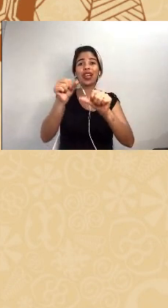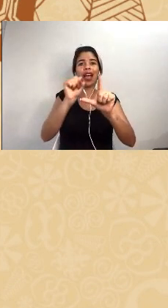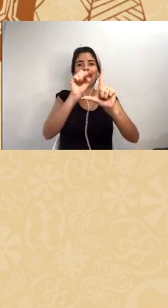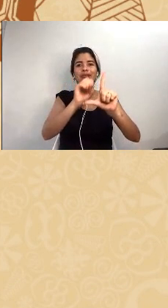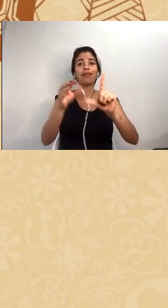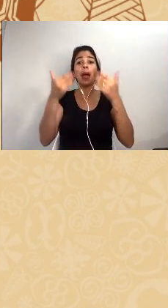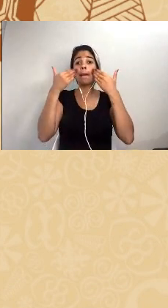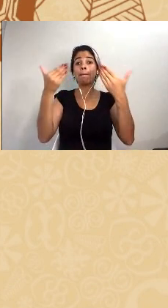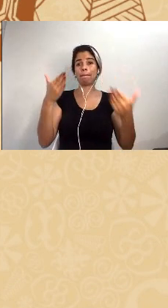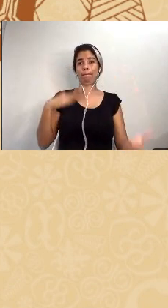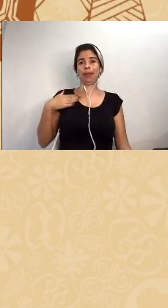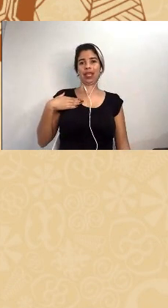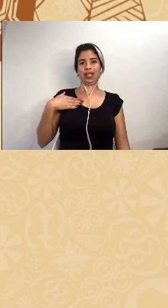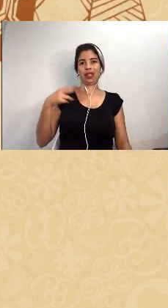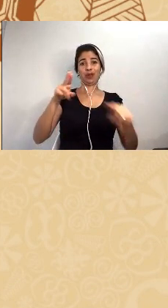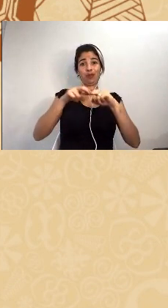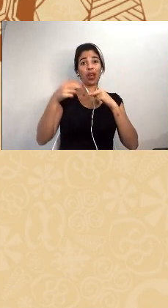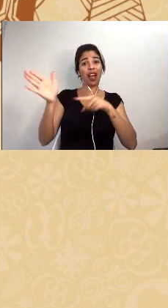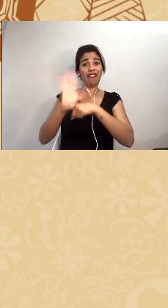Então,